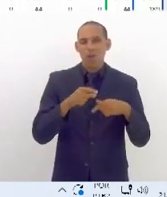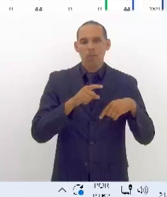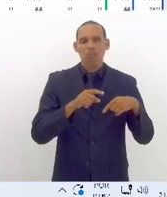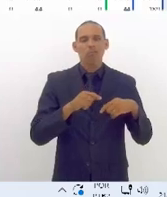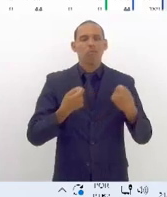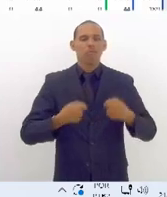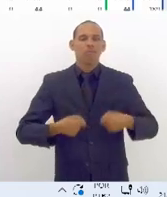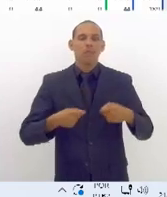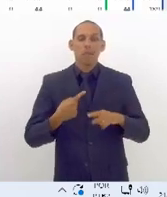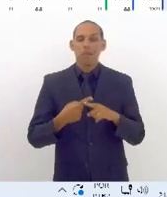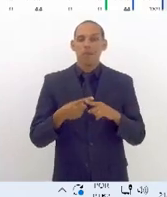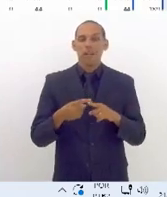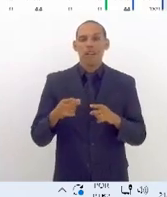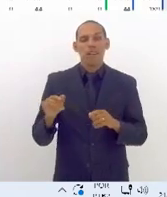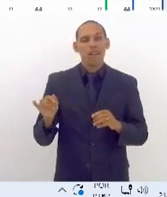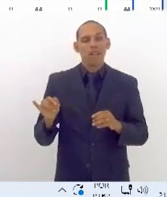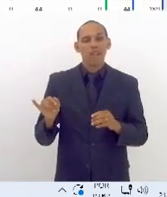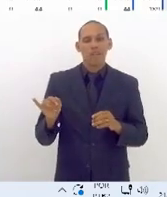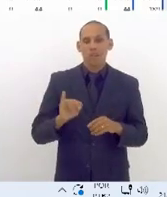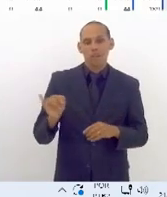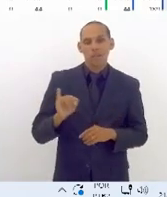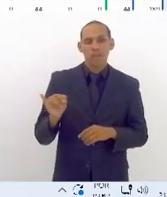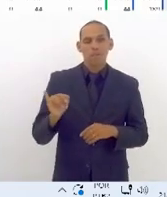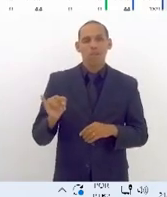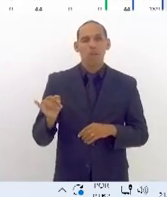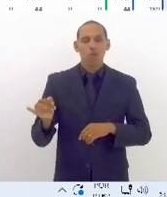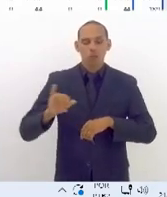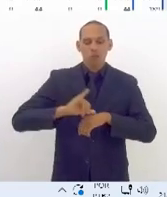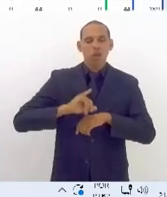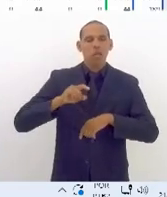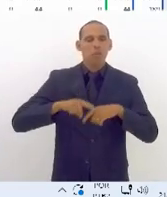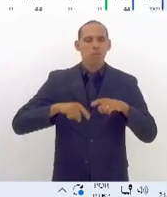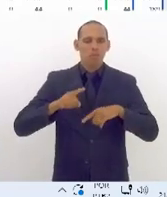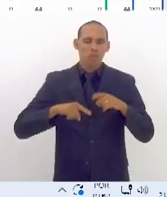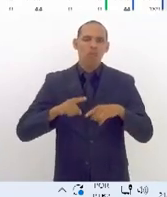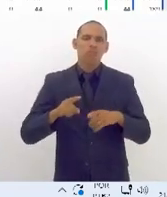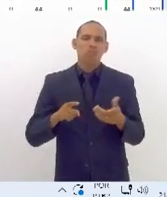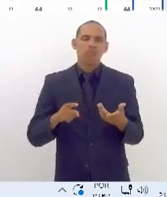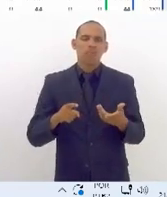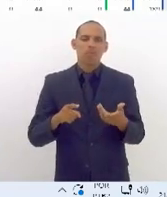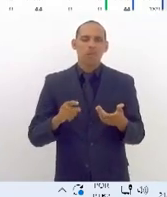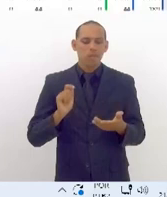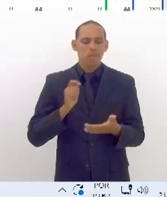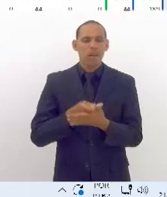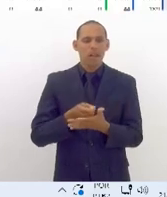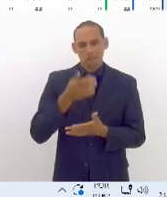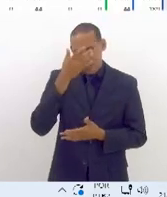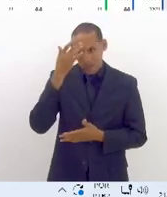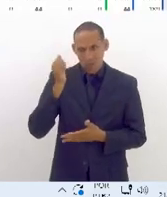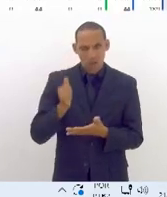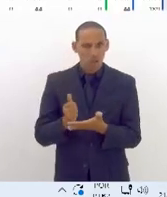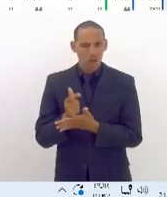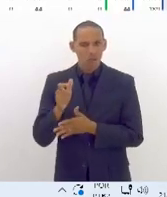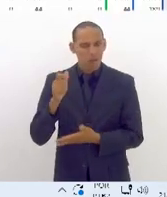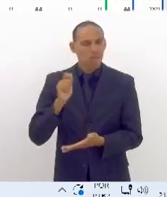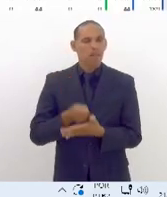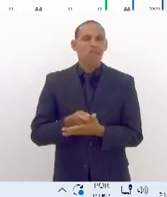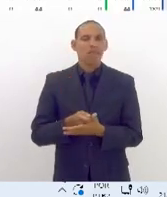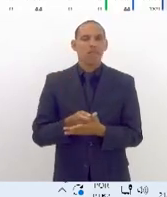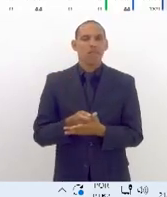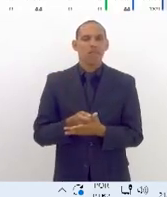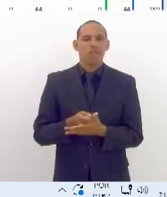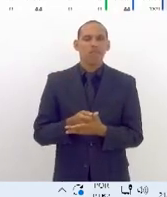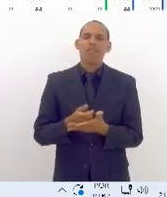consumidor tem os impostos produtos que incidem sobre esse produto e são pagos por quem compra no caso ali da demanda intermediária